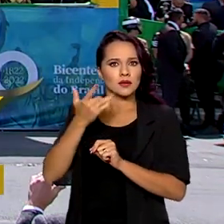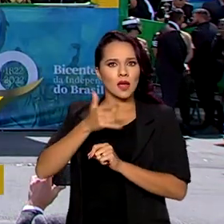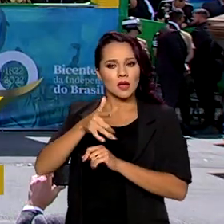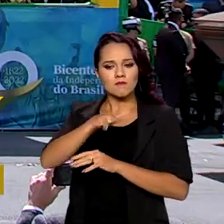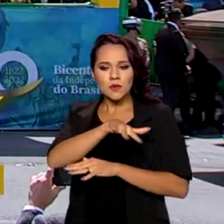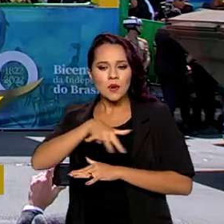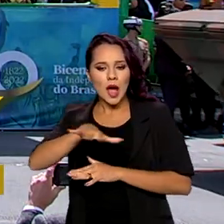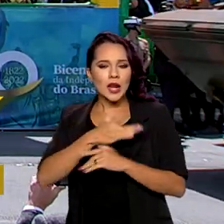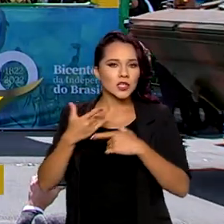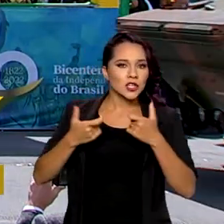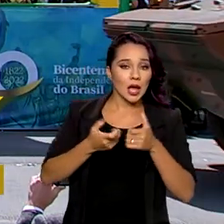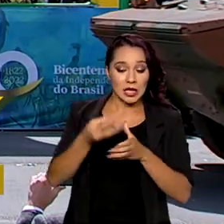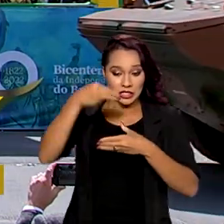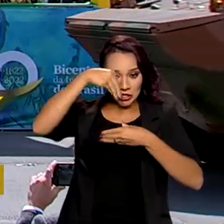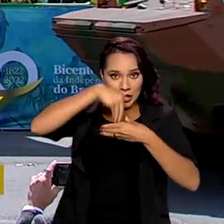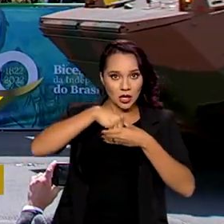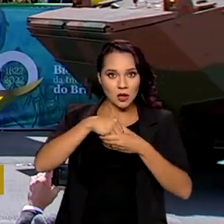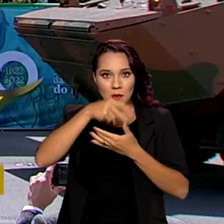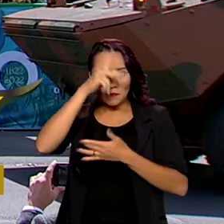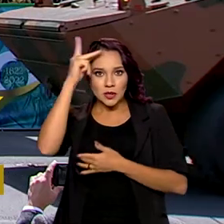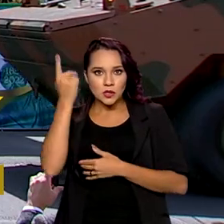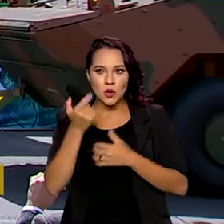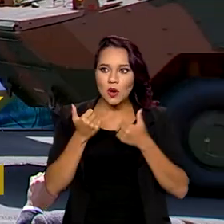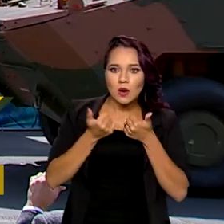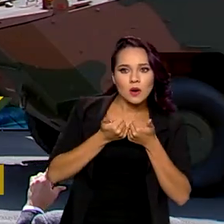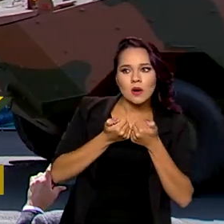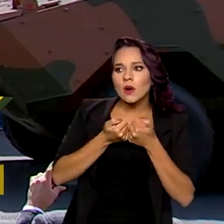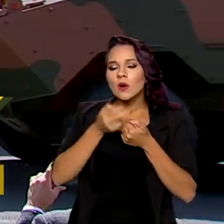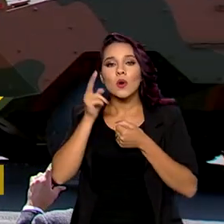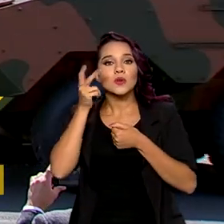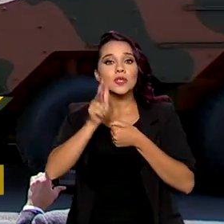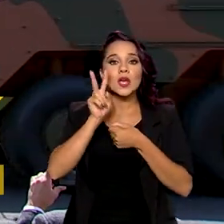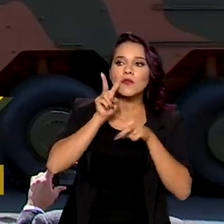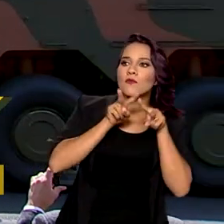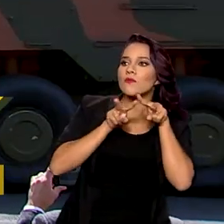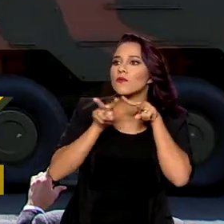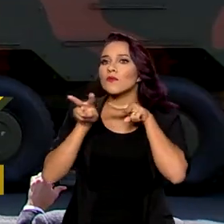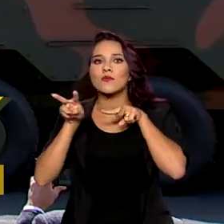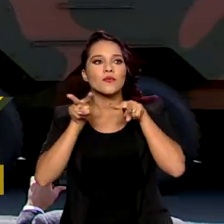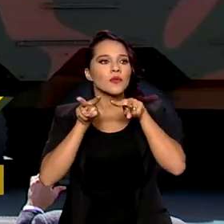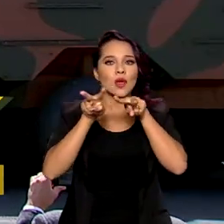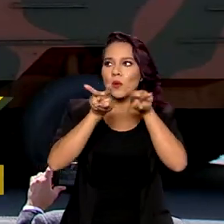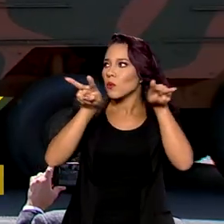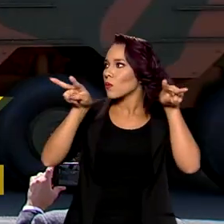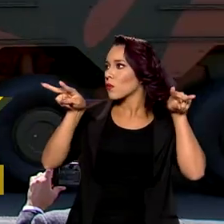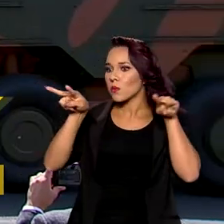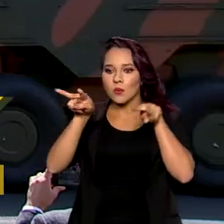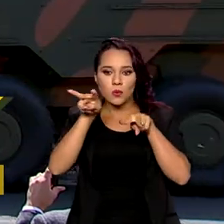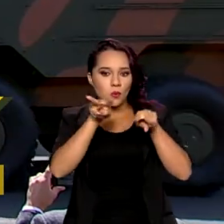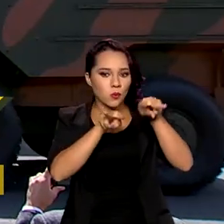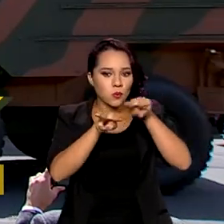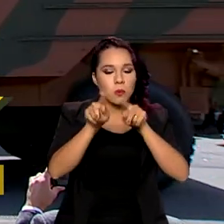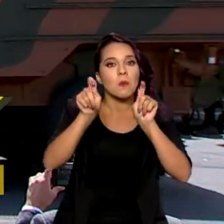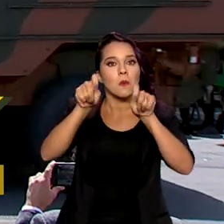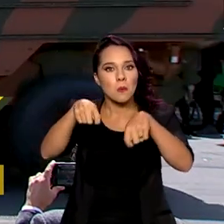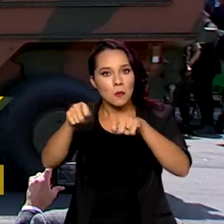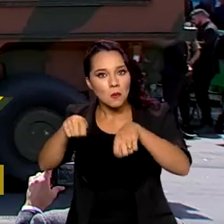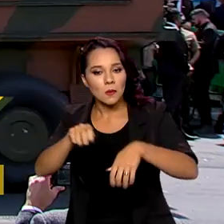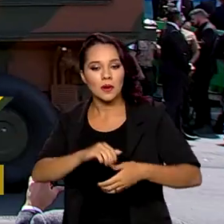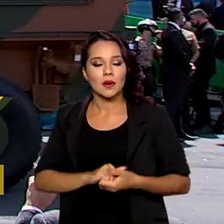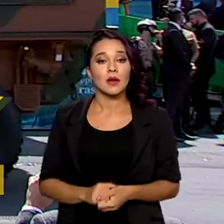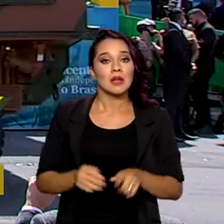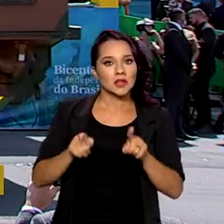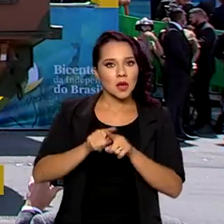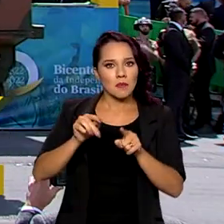campo de batalha. Então, dali de dentro, o comandante do carro ele consegue enxergar o campo de batalha. Né? E também